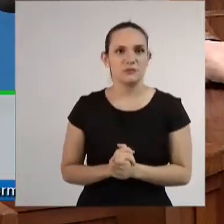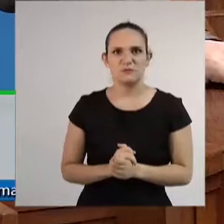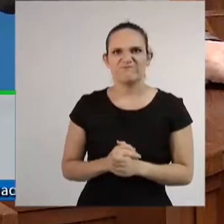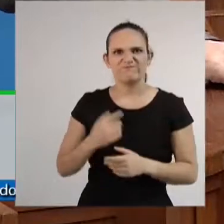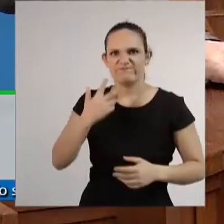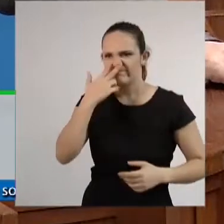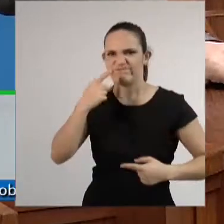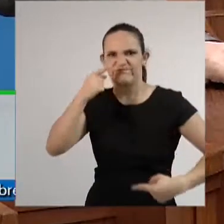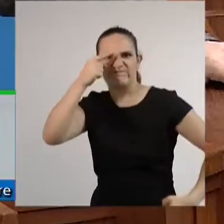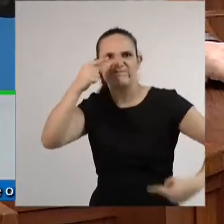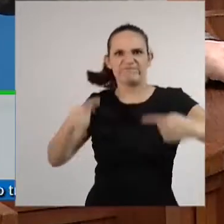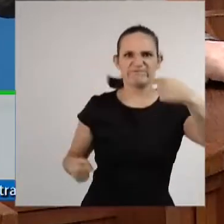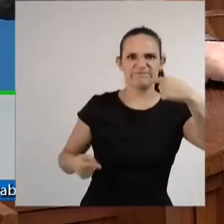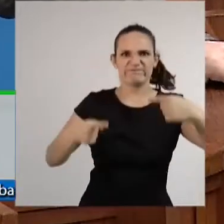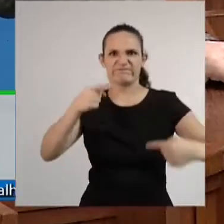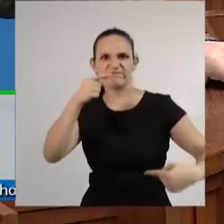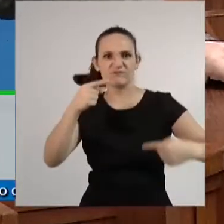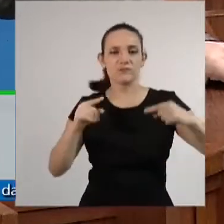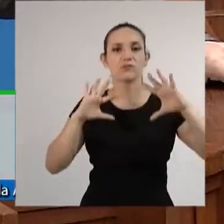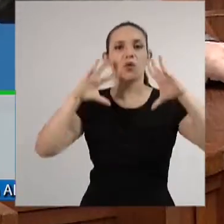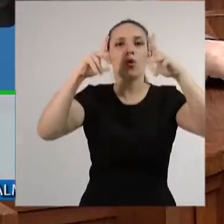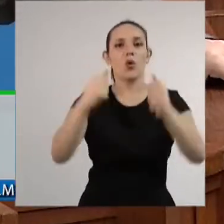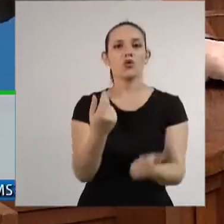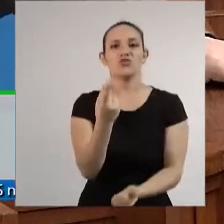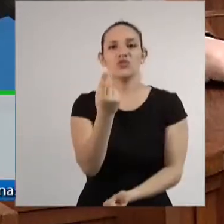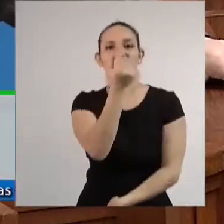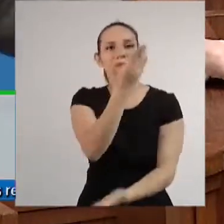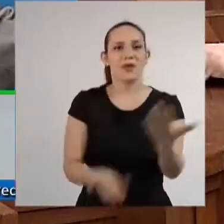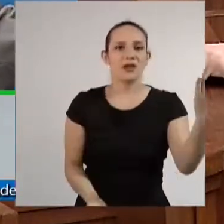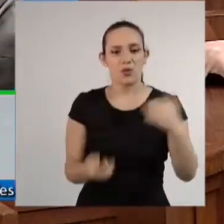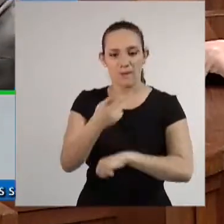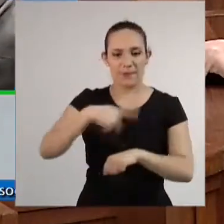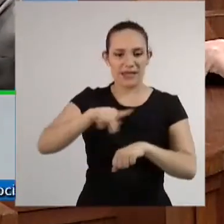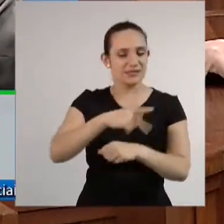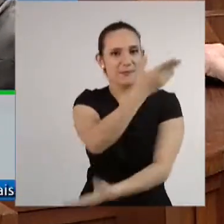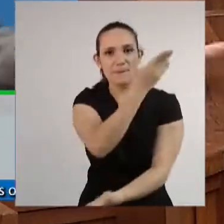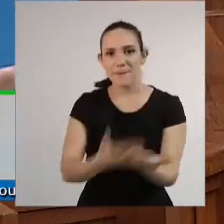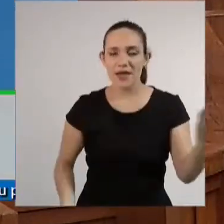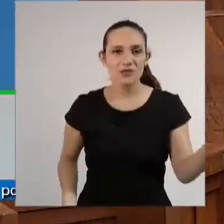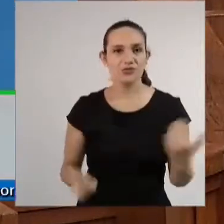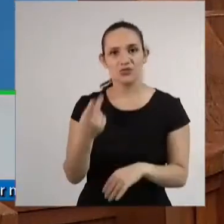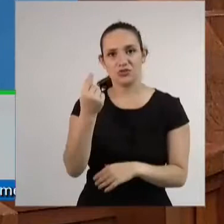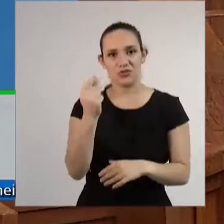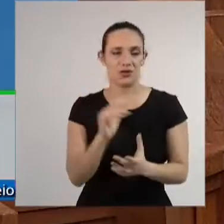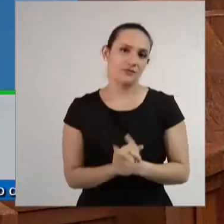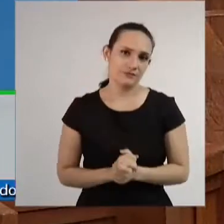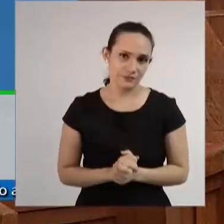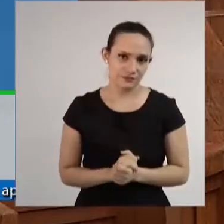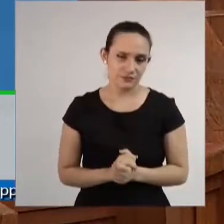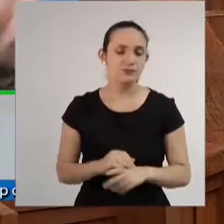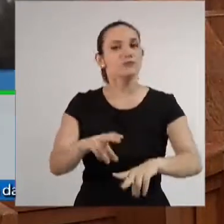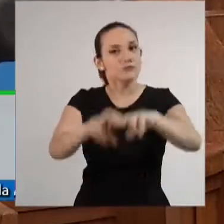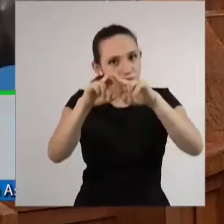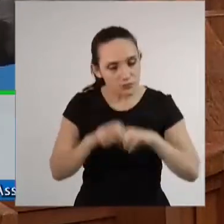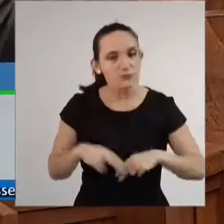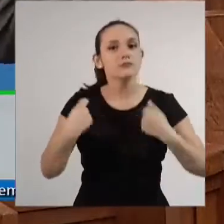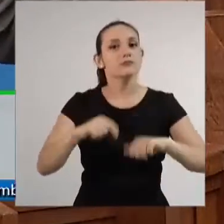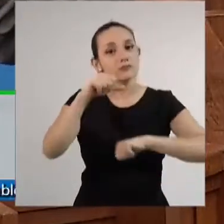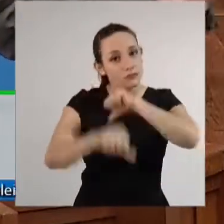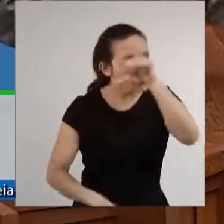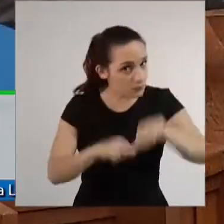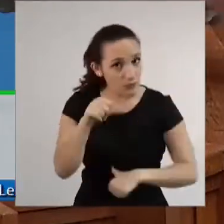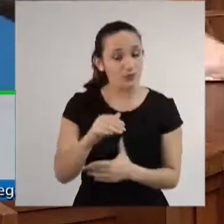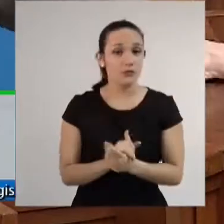que ninguém ganha, todos perdem. O país perde violentamente. Portanto, uma reforma tributária que